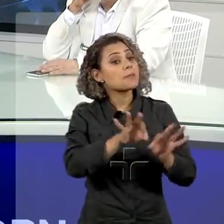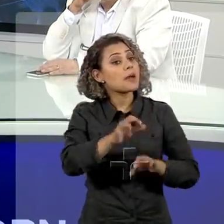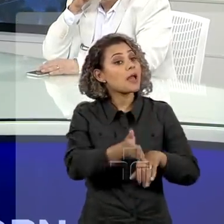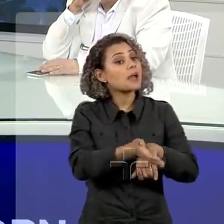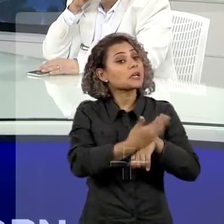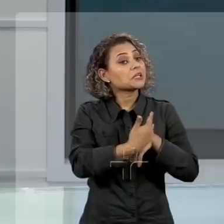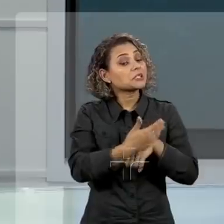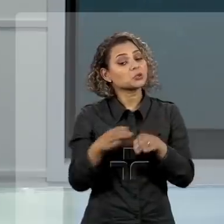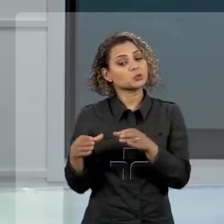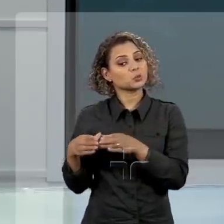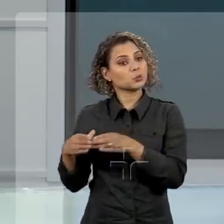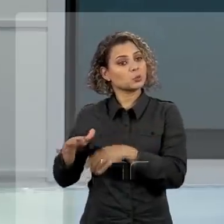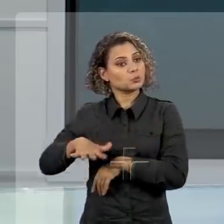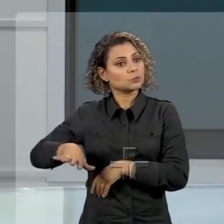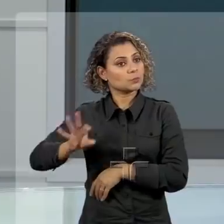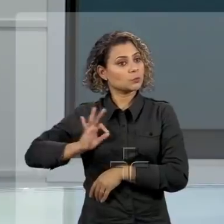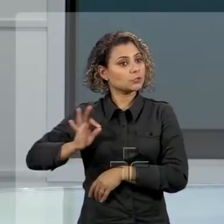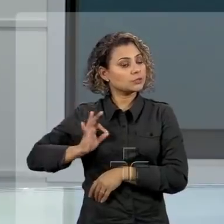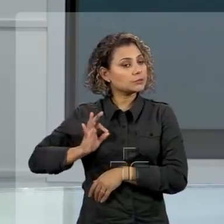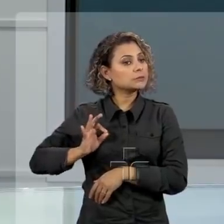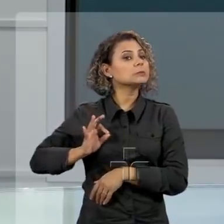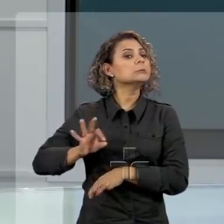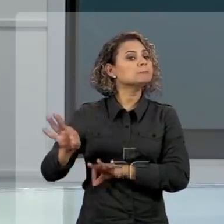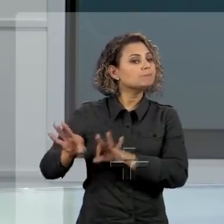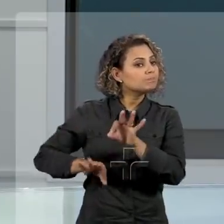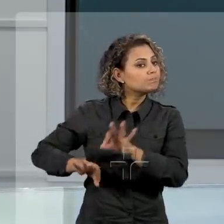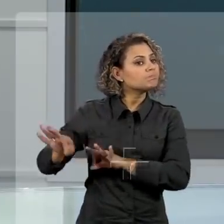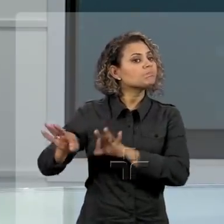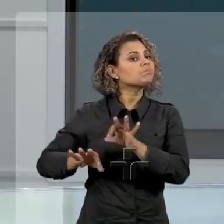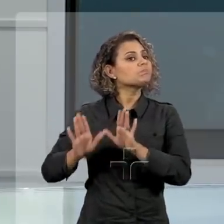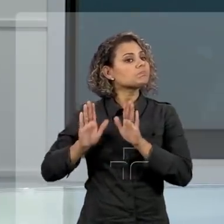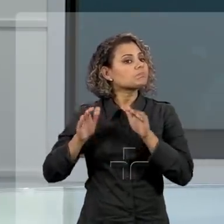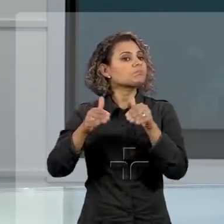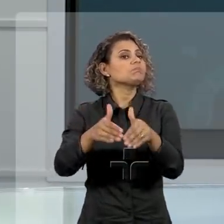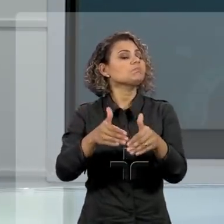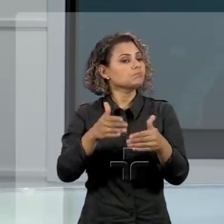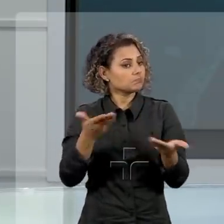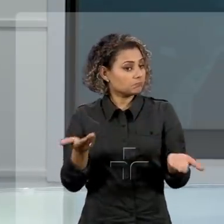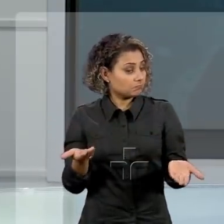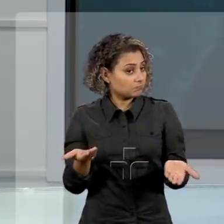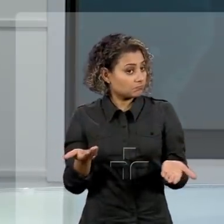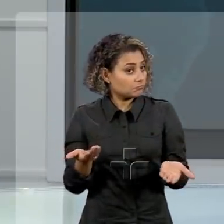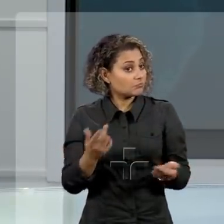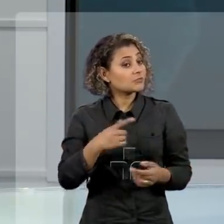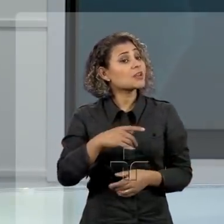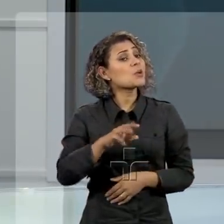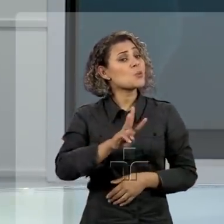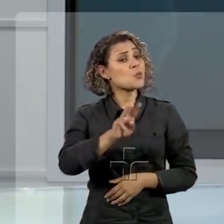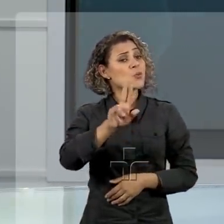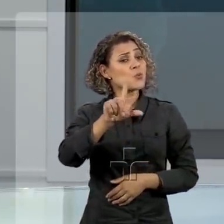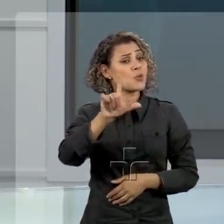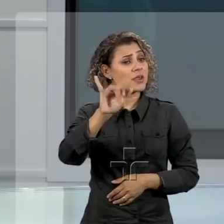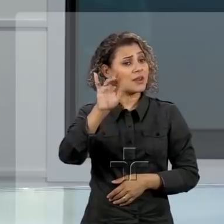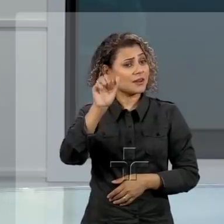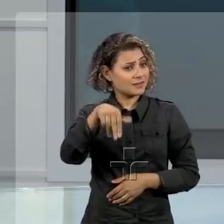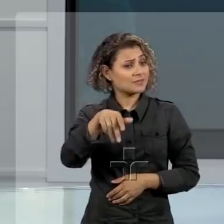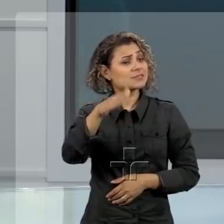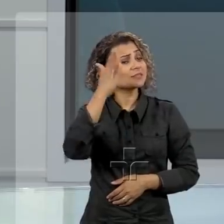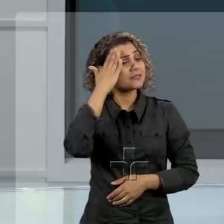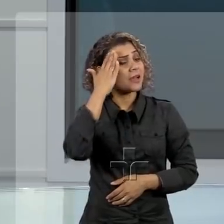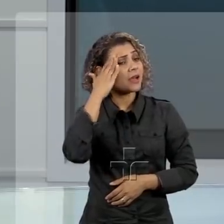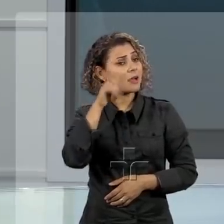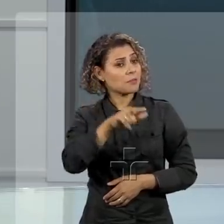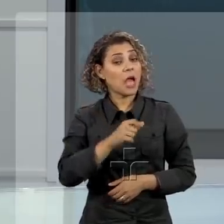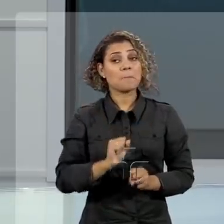da tropa, né, do contingente empenhado nessa tarefa específica. Então, ele sabe que não é assim, né, amanhã vai começar, põe o dedo no